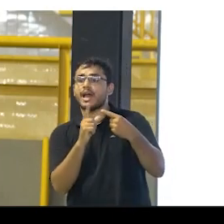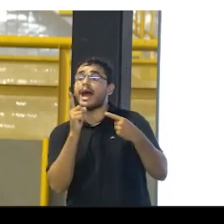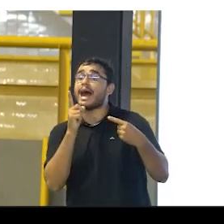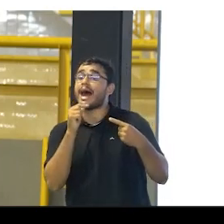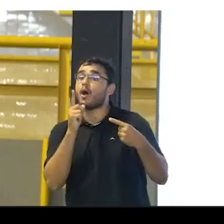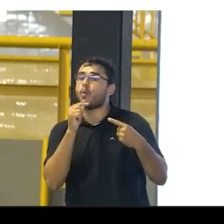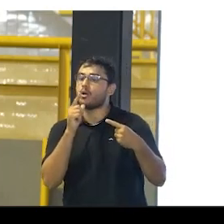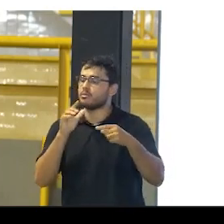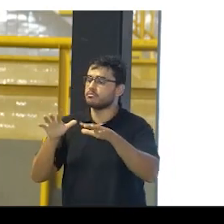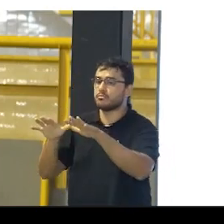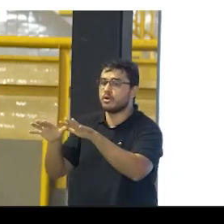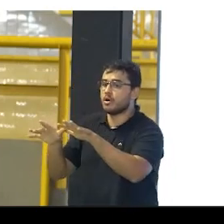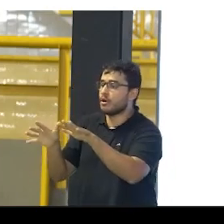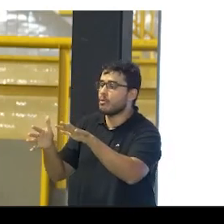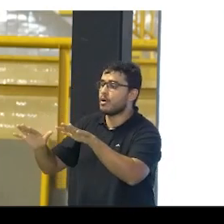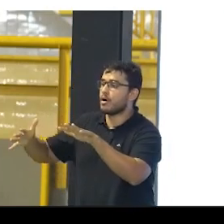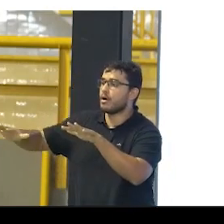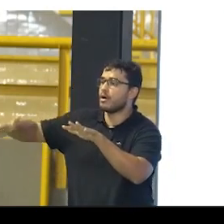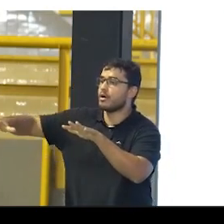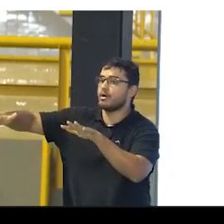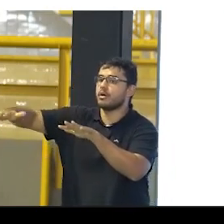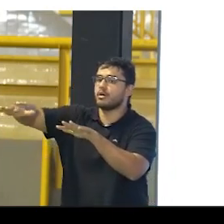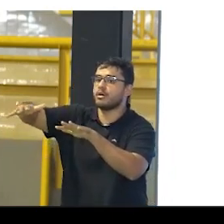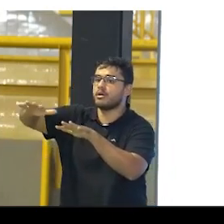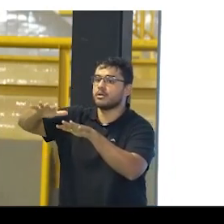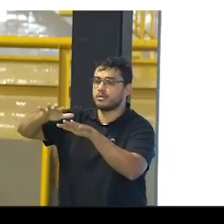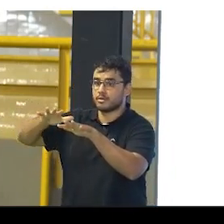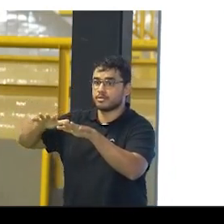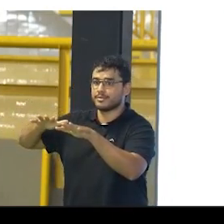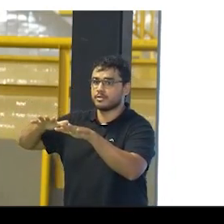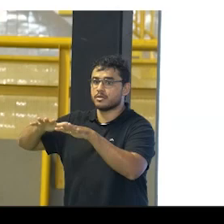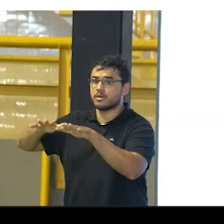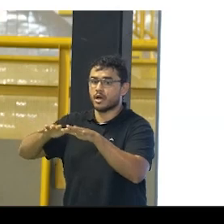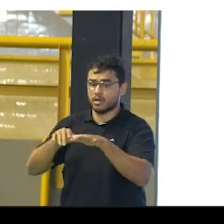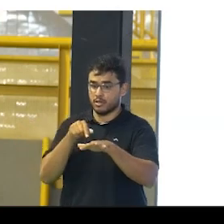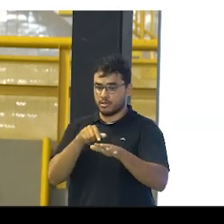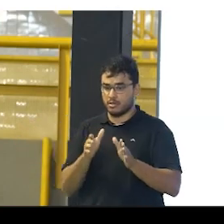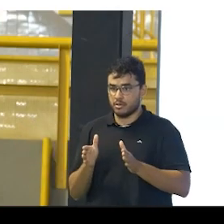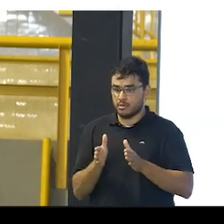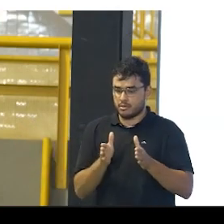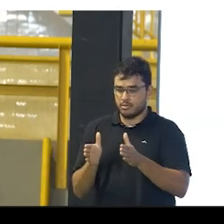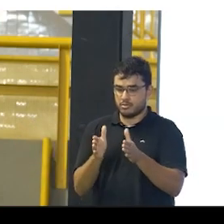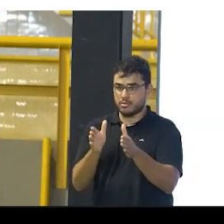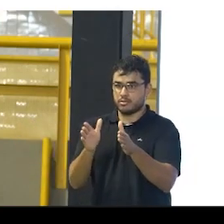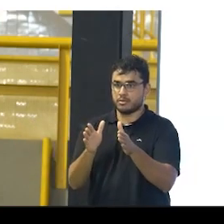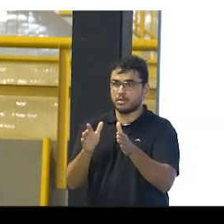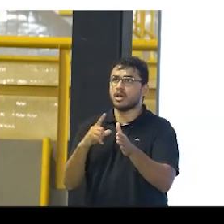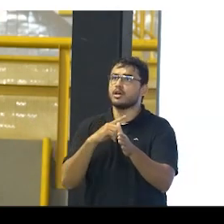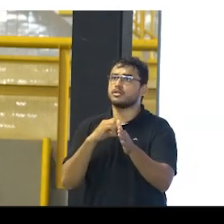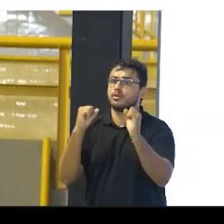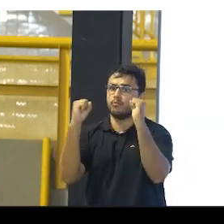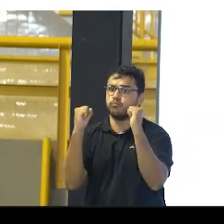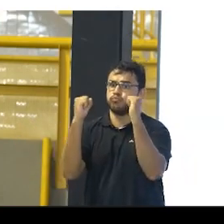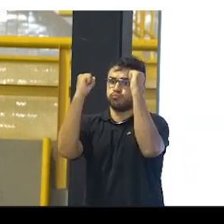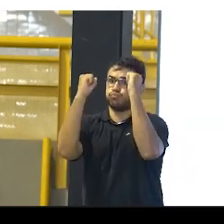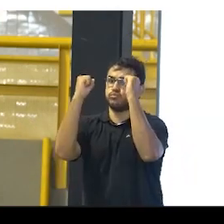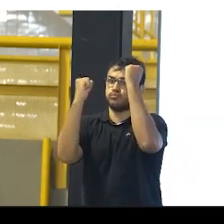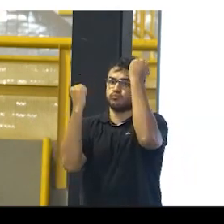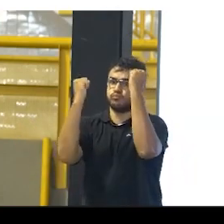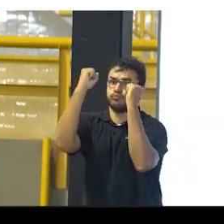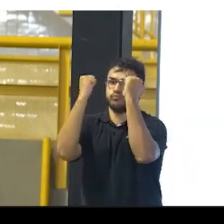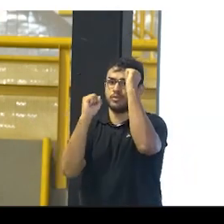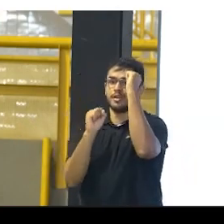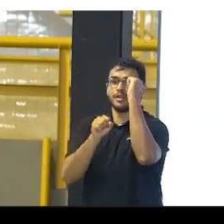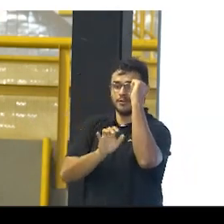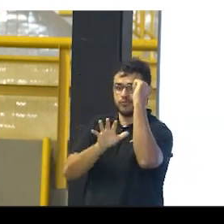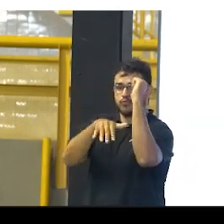grande lago que inunda uma grande área. Então, o fato de ser fontes renováveis não quer dizer que elas não sejam